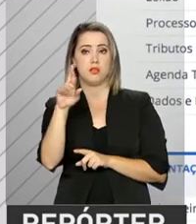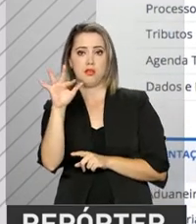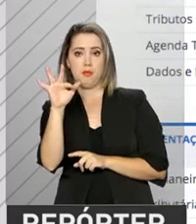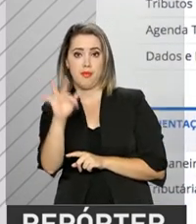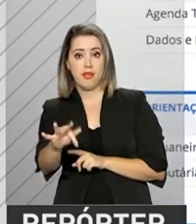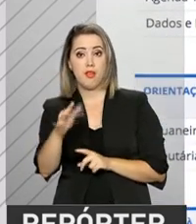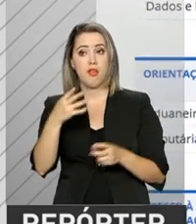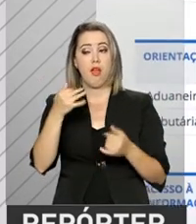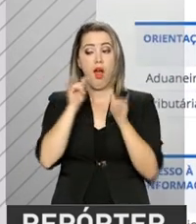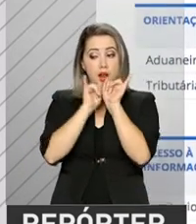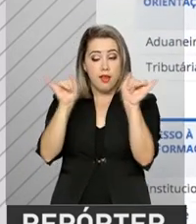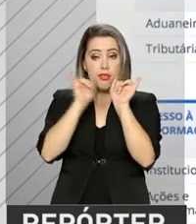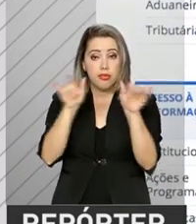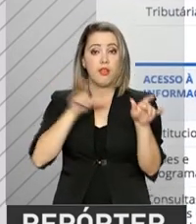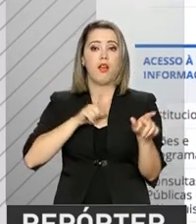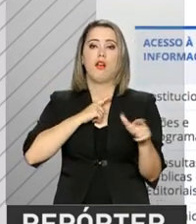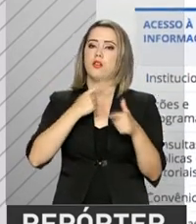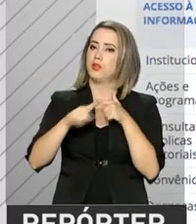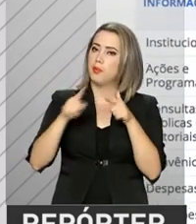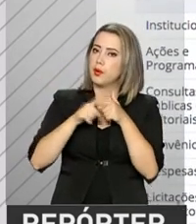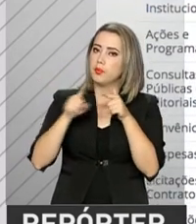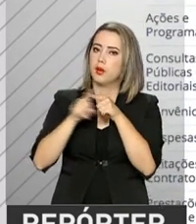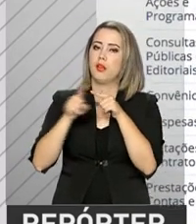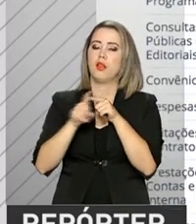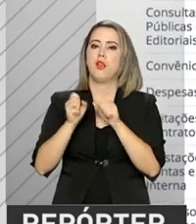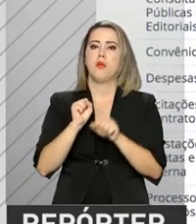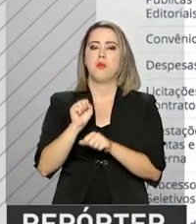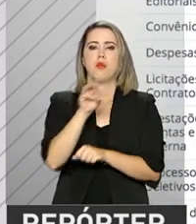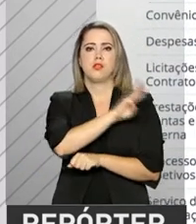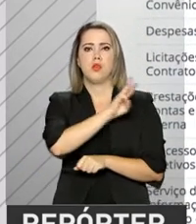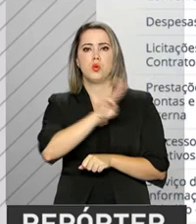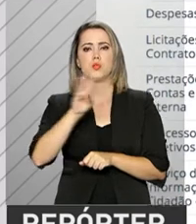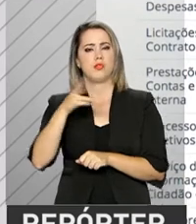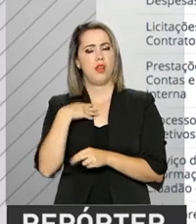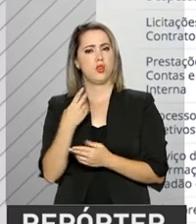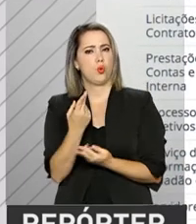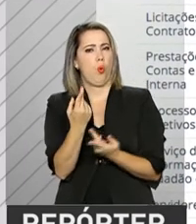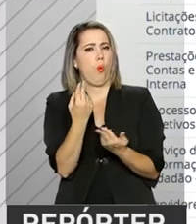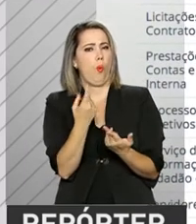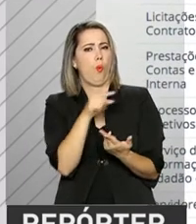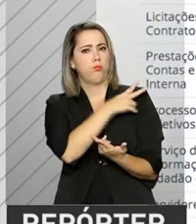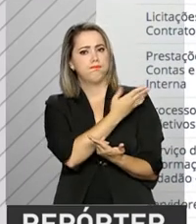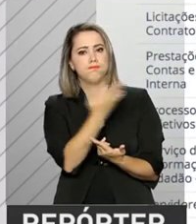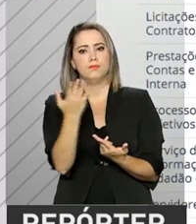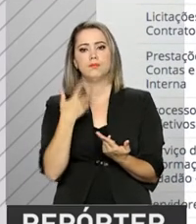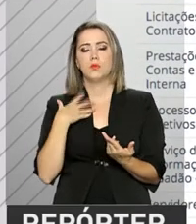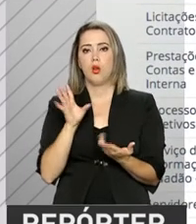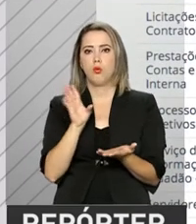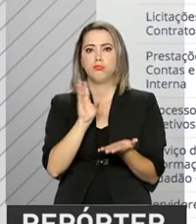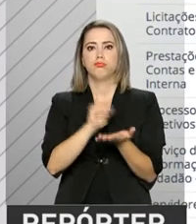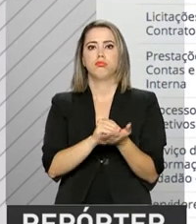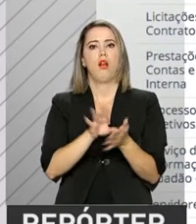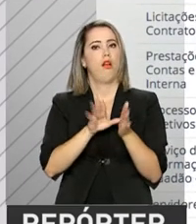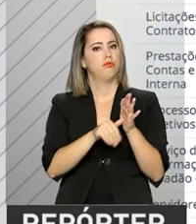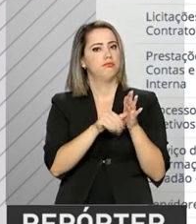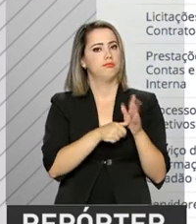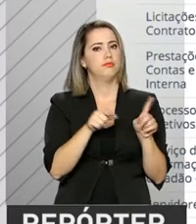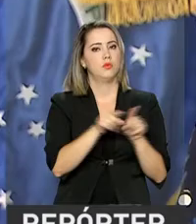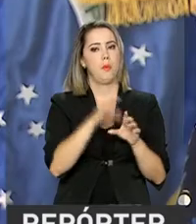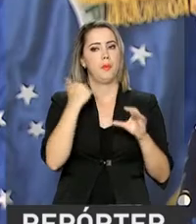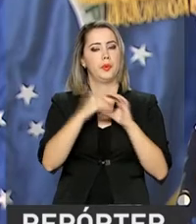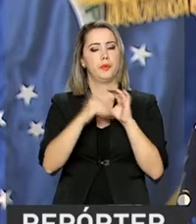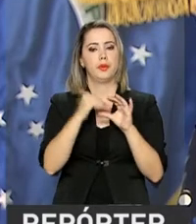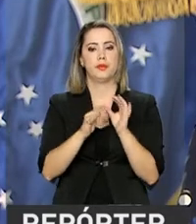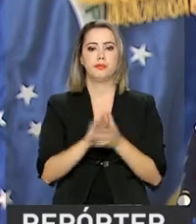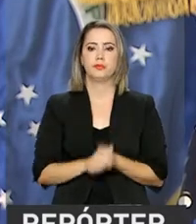tentativa de fraude eletrônica envolvendo o nome das instituições e tentativas de aplicação de golpes de email